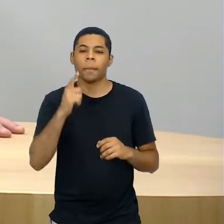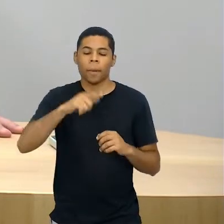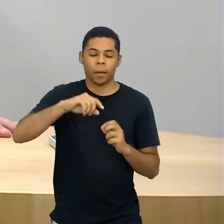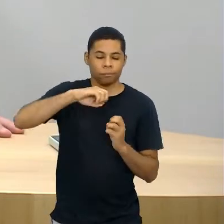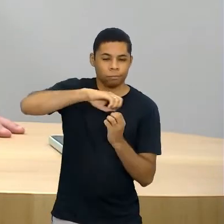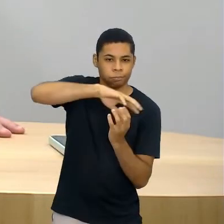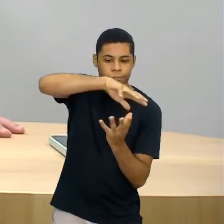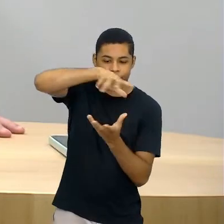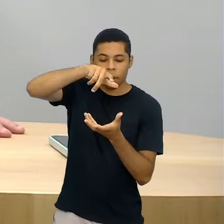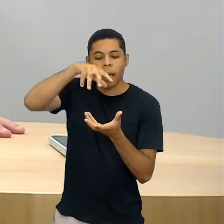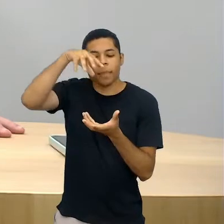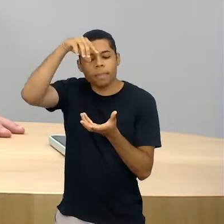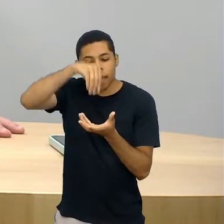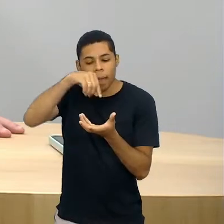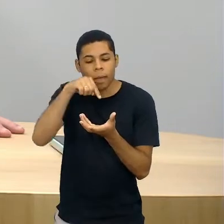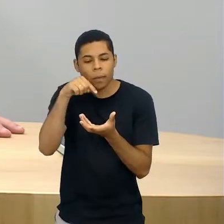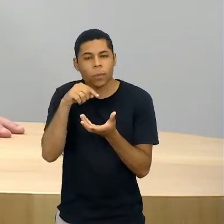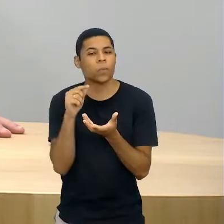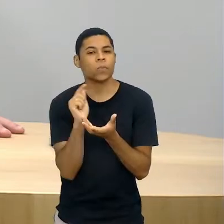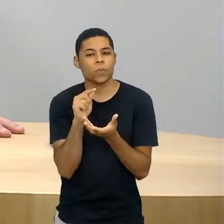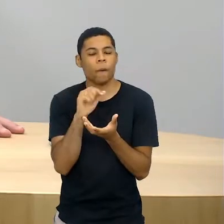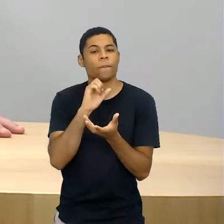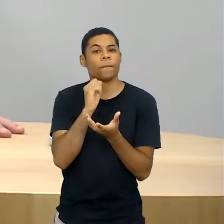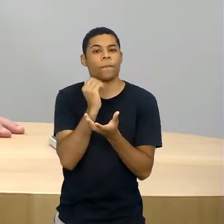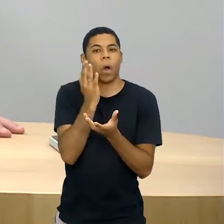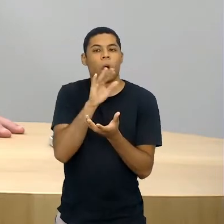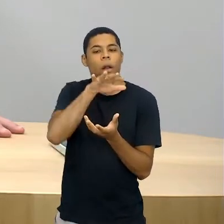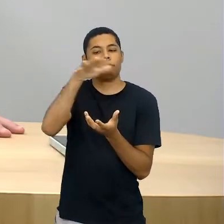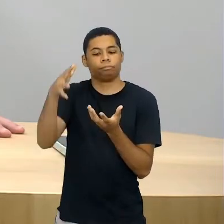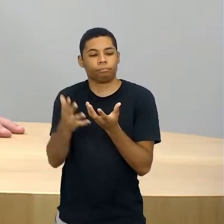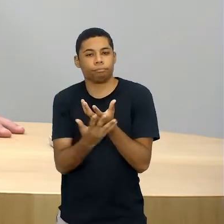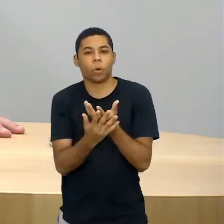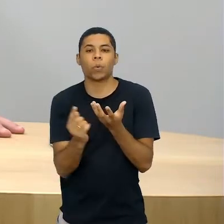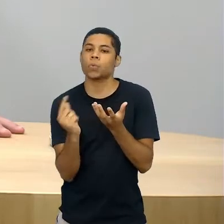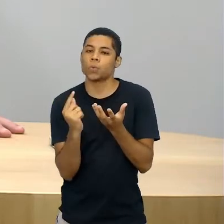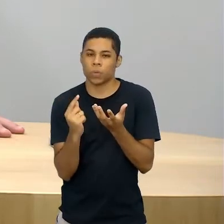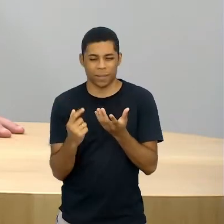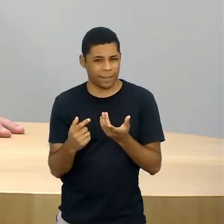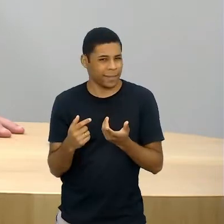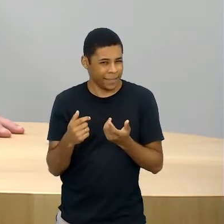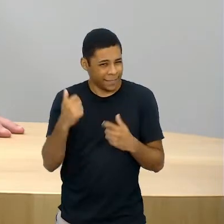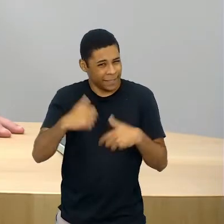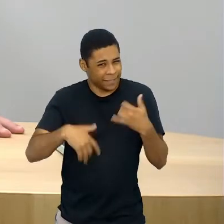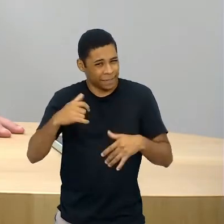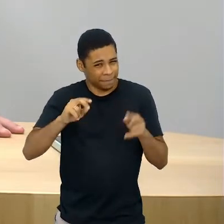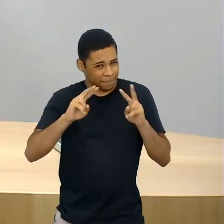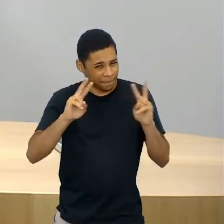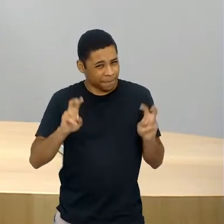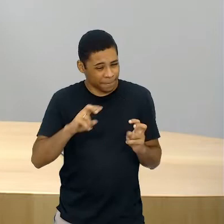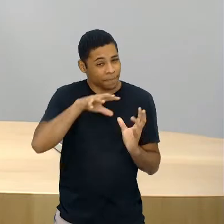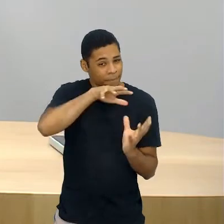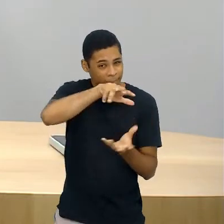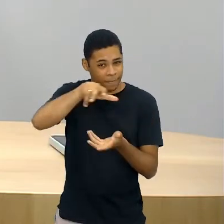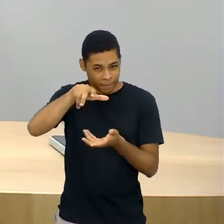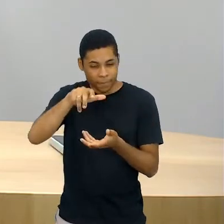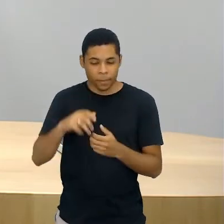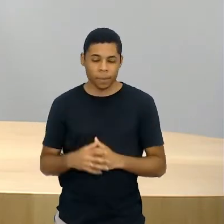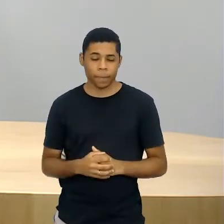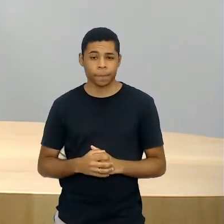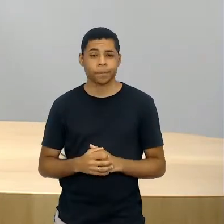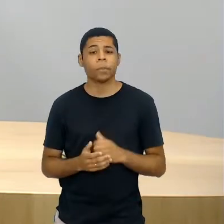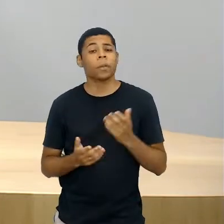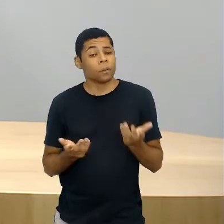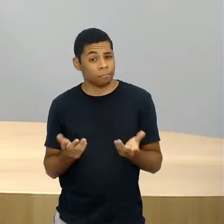tanto internamente como externamente, né? E vamos chegar na finalização aí no sistema Terra. Então vejam o quanto é